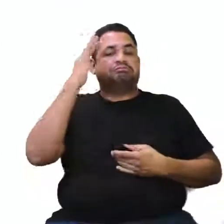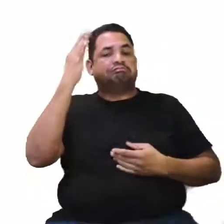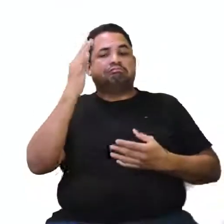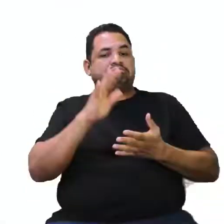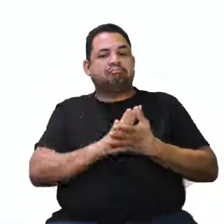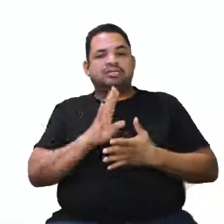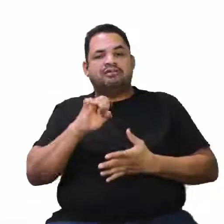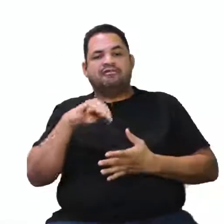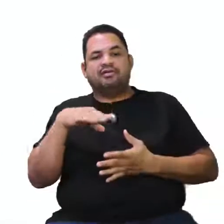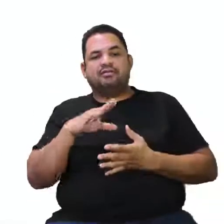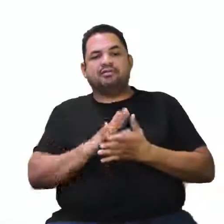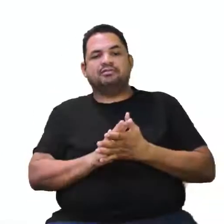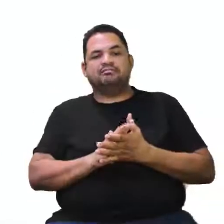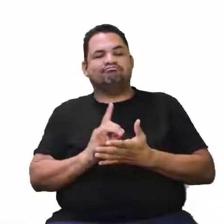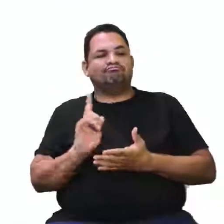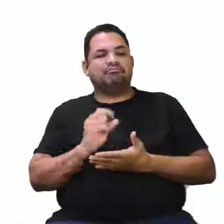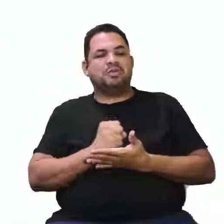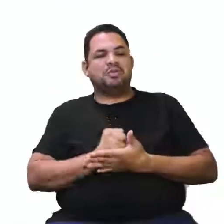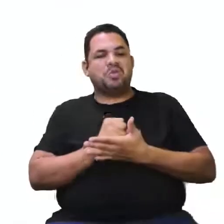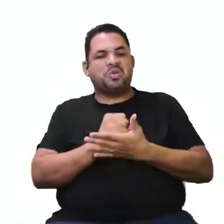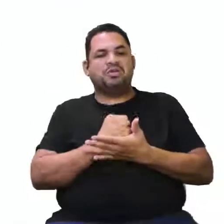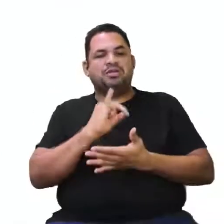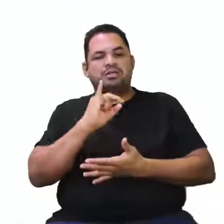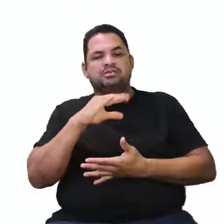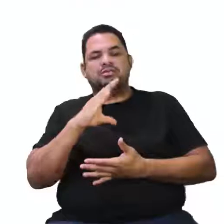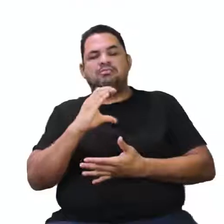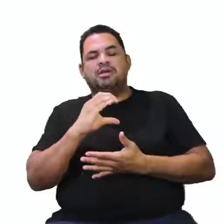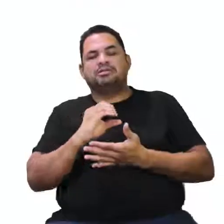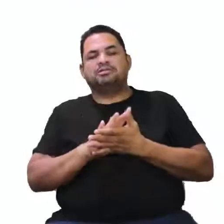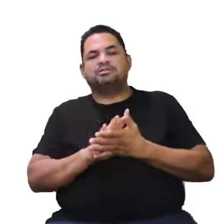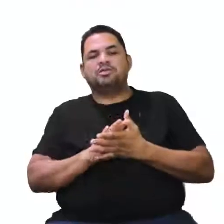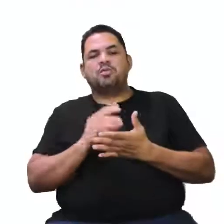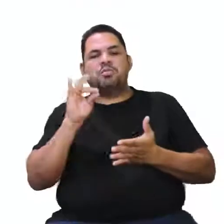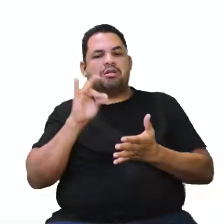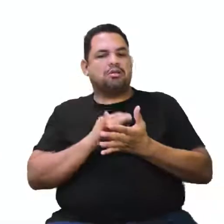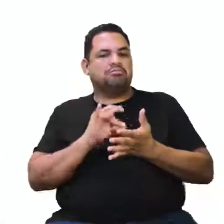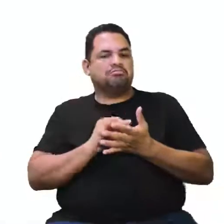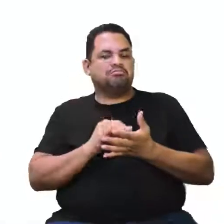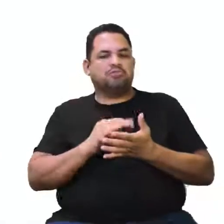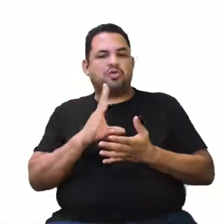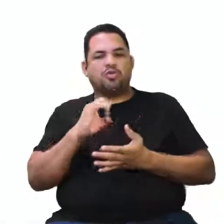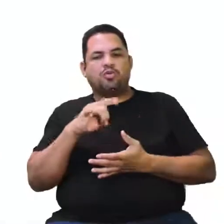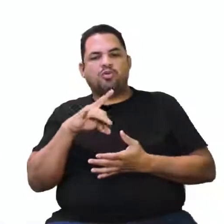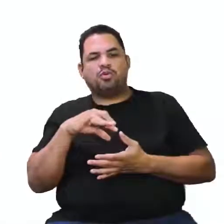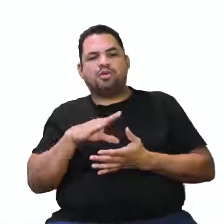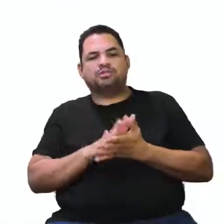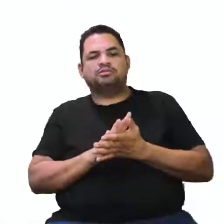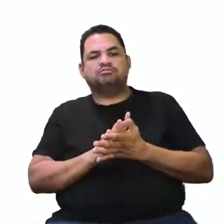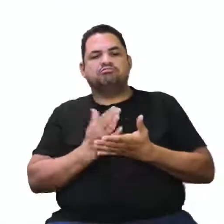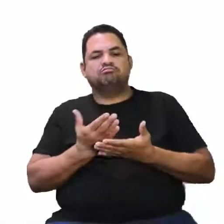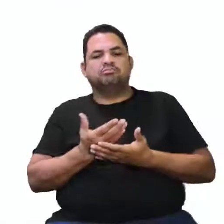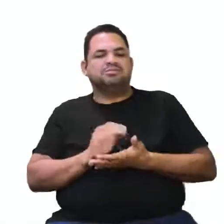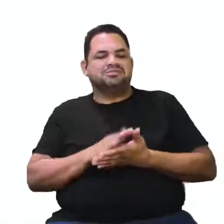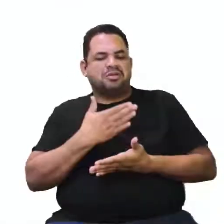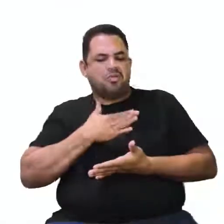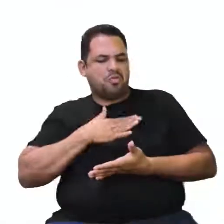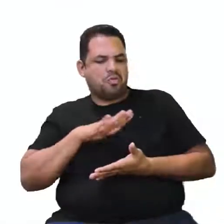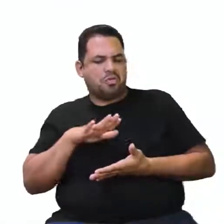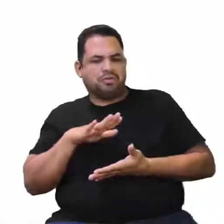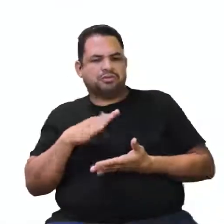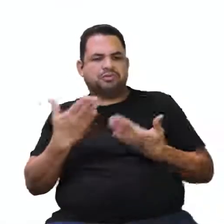ilusórios e efêmeros, você não sustenta aí a imagem corporal real, ela não é congruente, ela